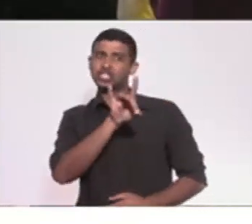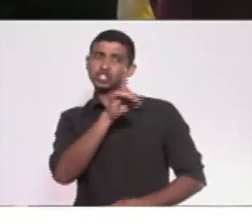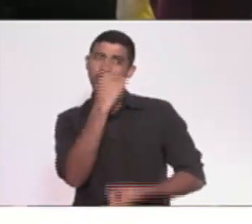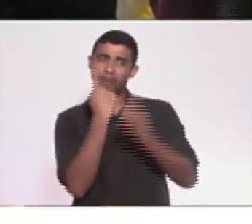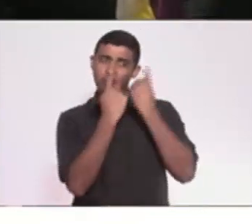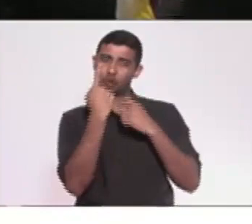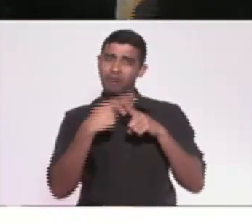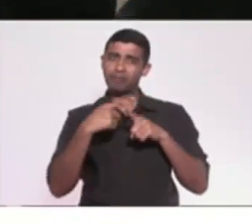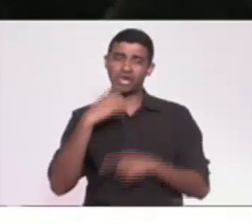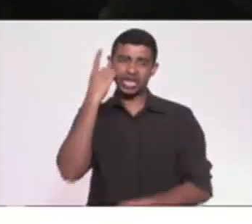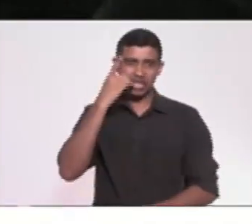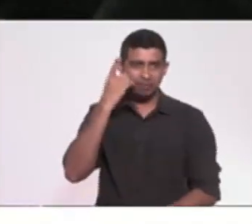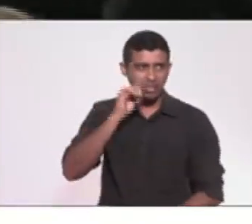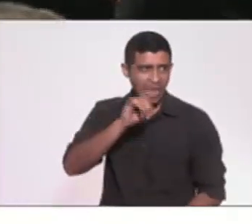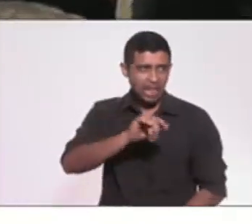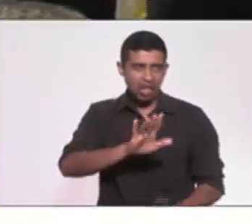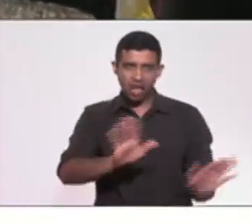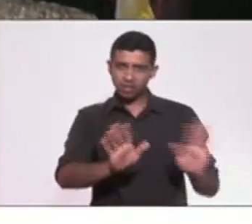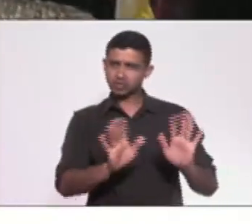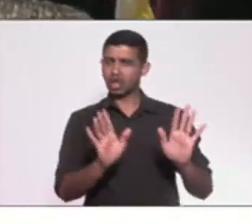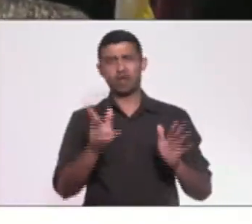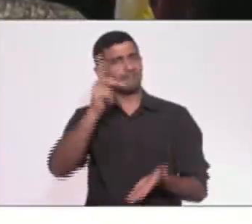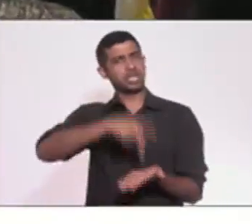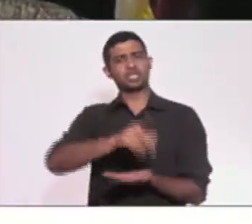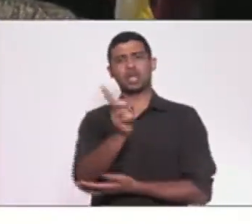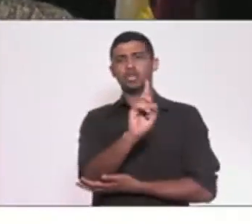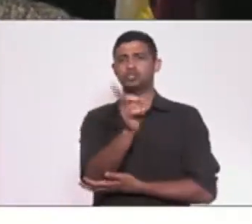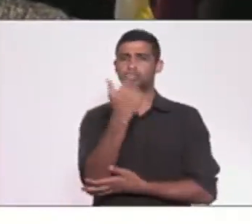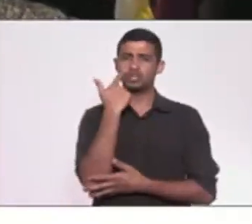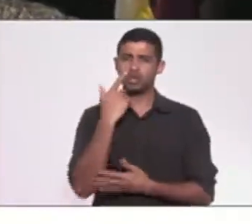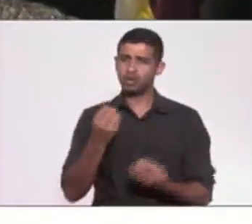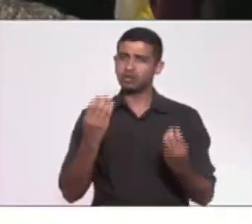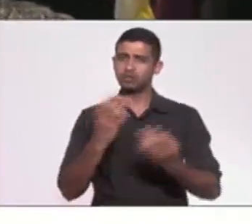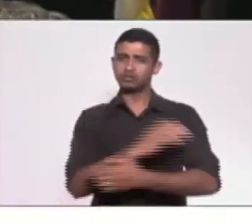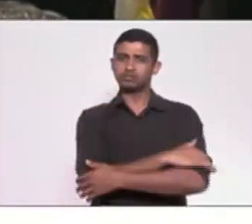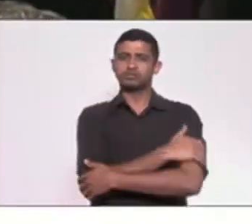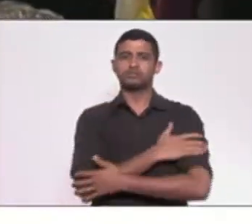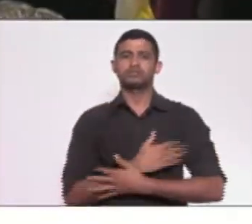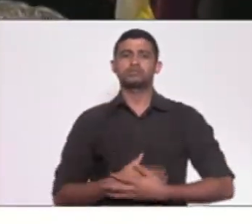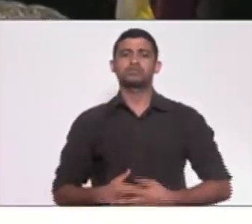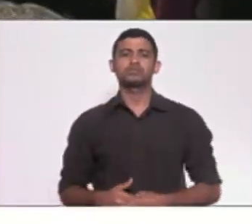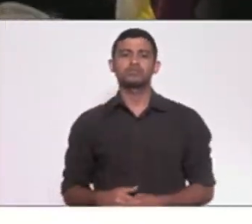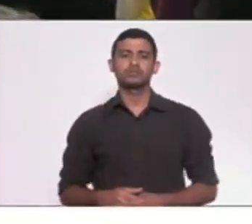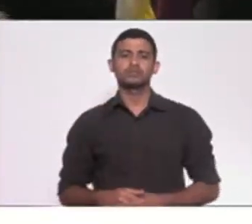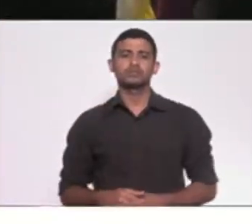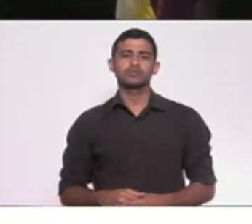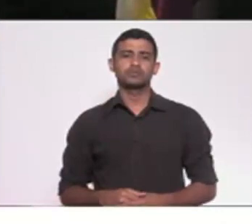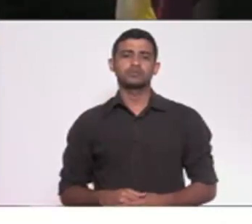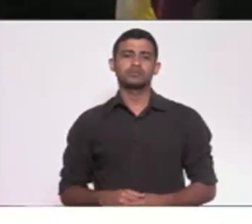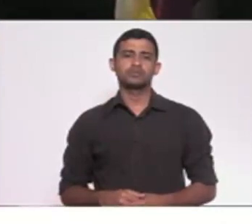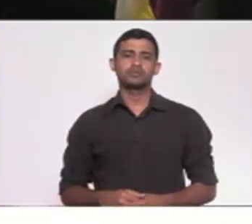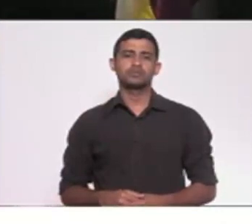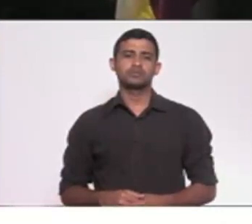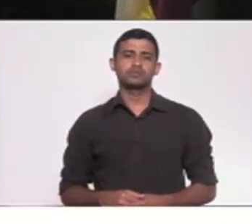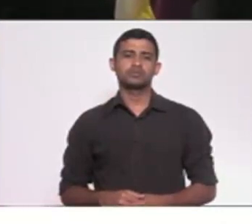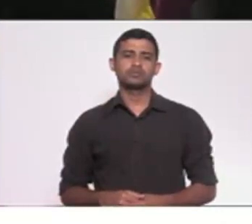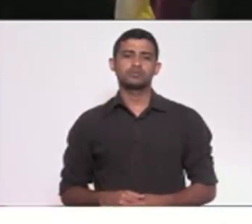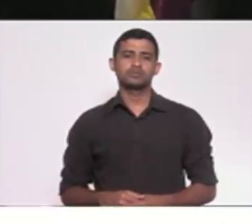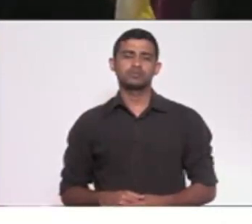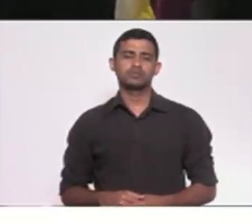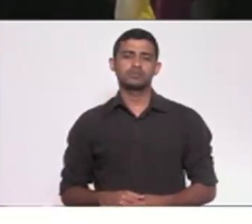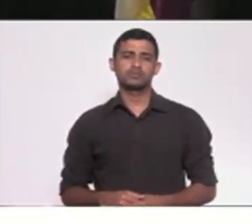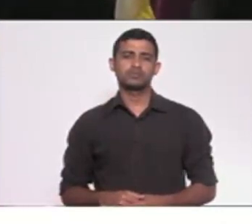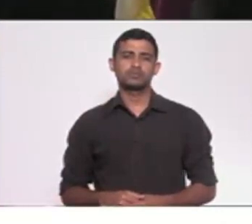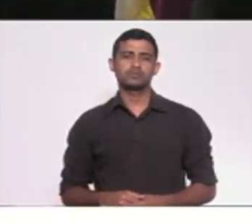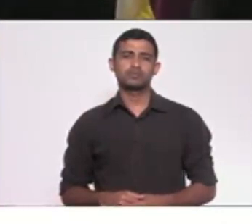é deputado, é vosso companheiro. Não é verdade. A lei de audiência de custódia diz que qualquer um tem que ser apresentado à justiça